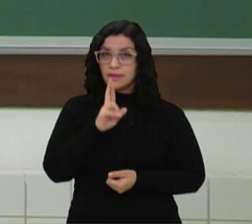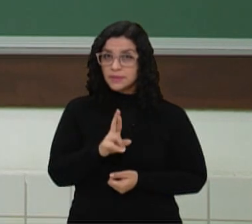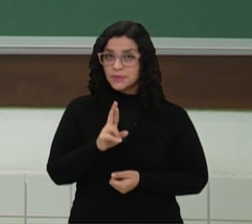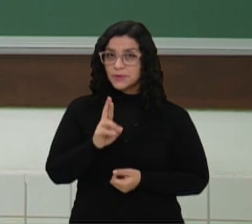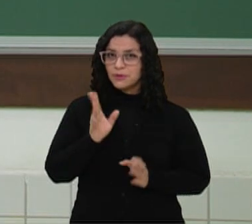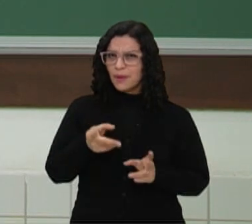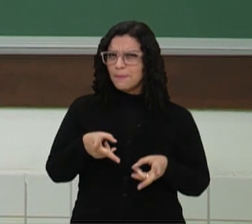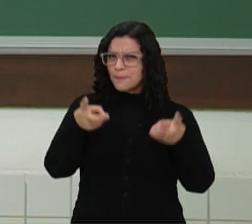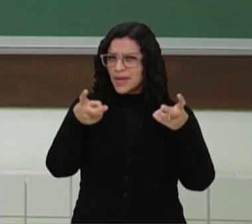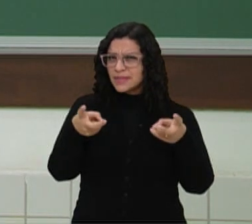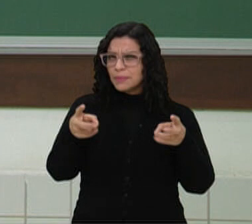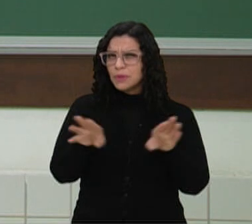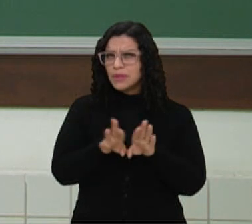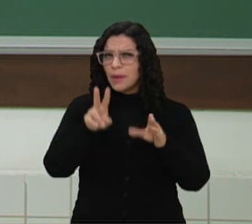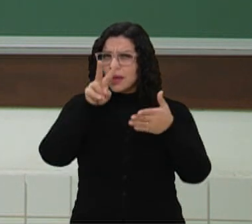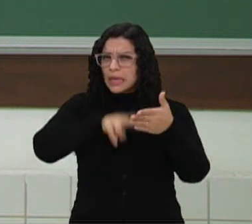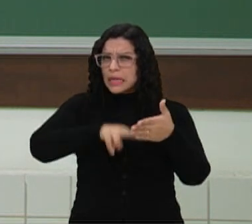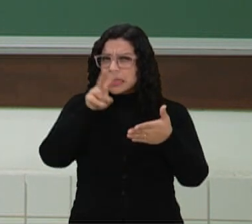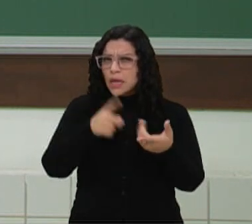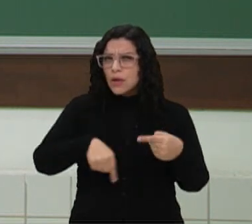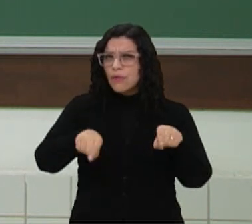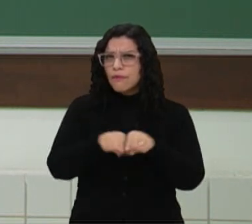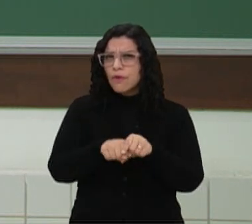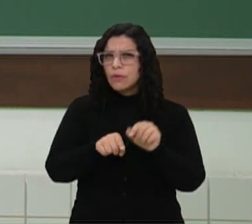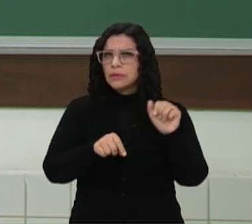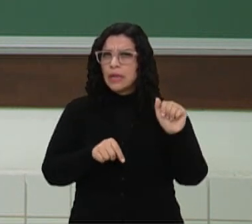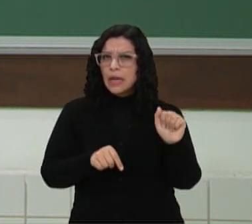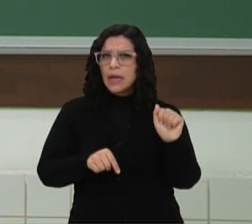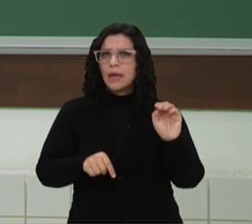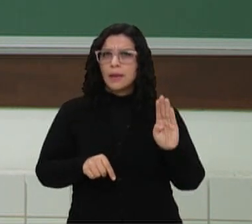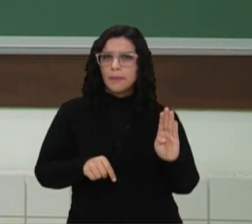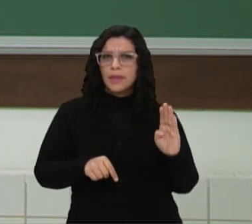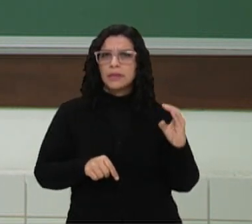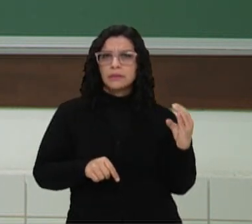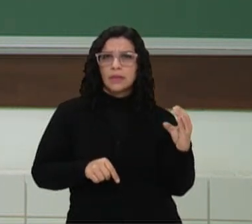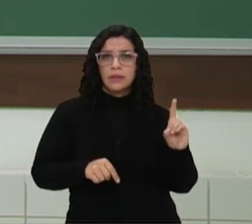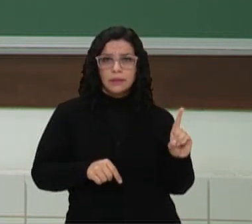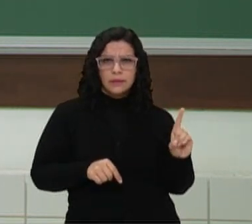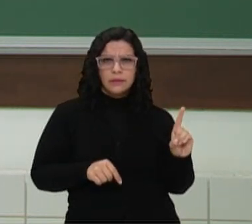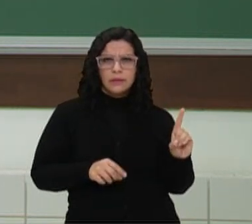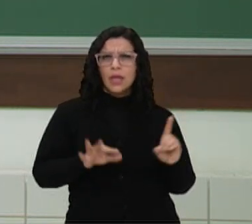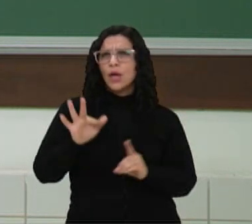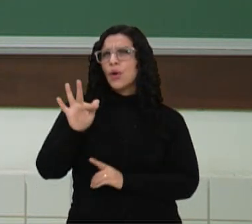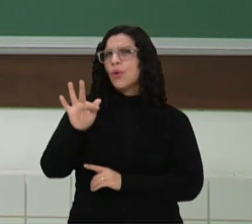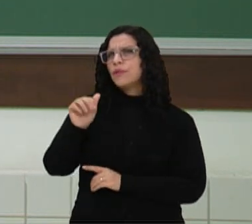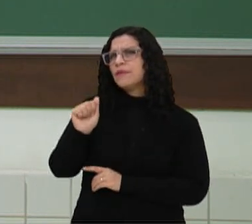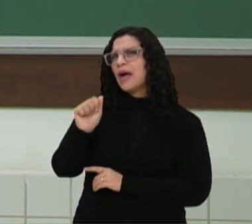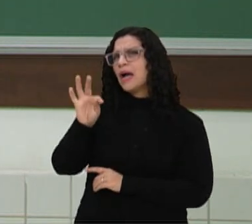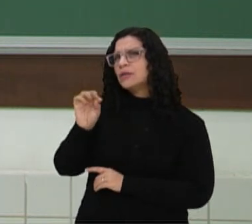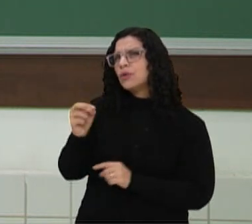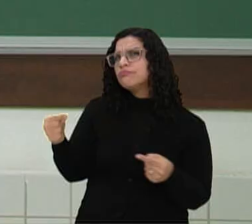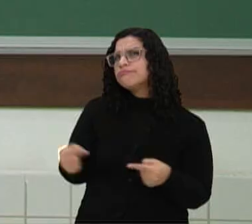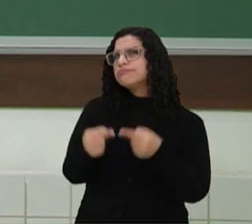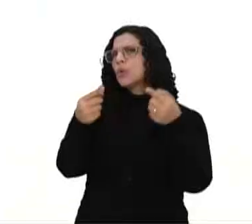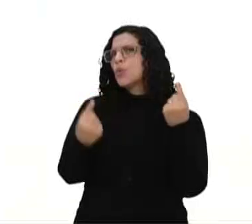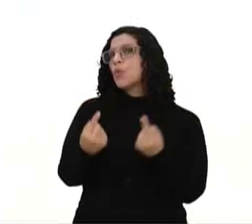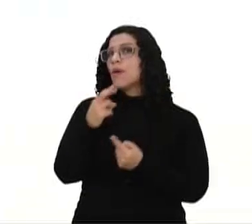Respondeu, identificou, fez a releitura das alternativas, identificou qual é o fato presente ali? Confira a resposta,